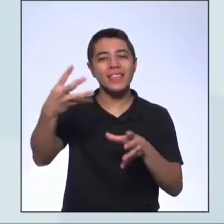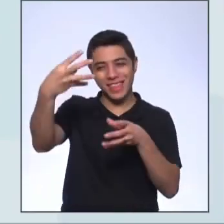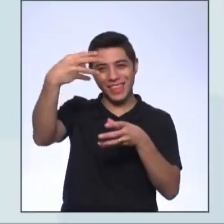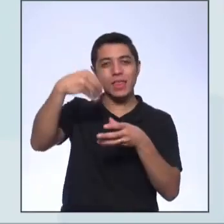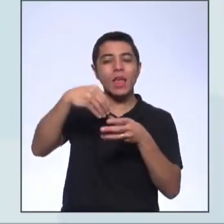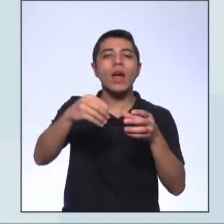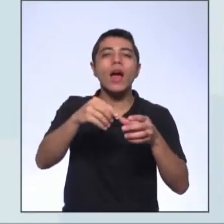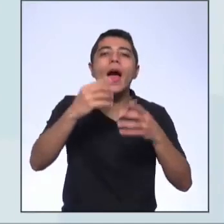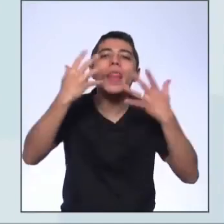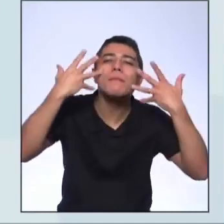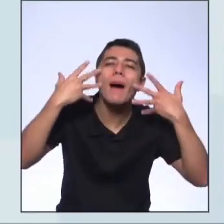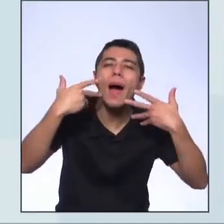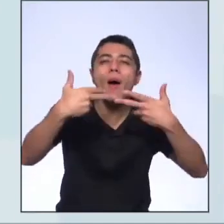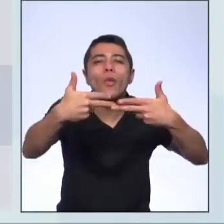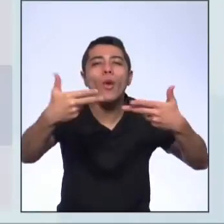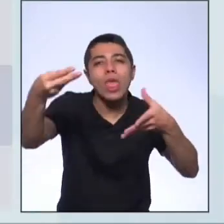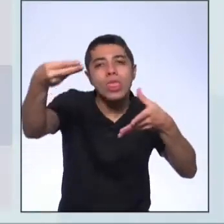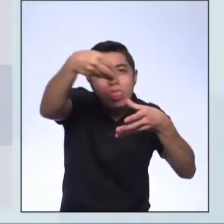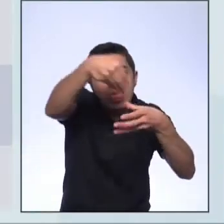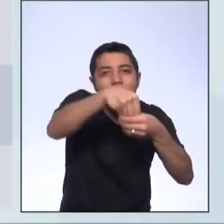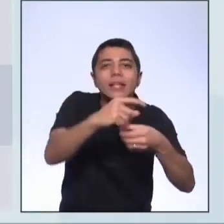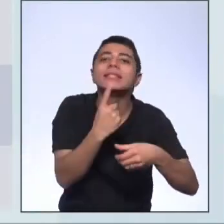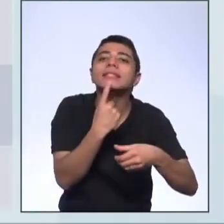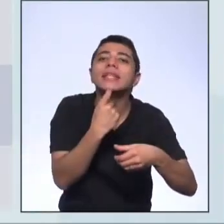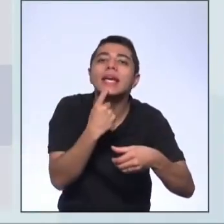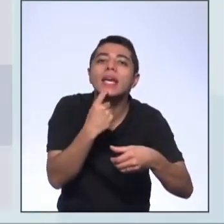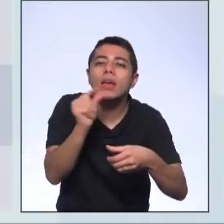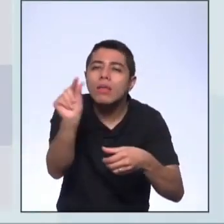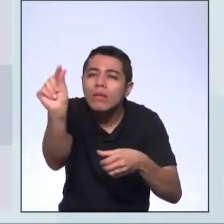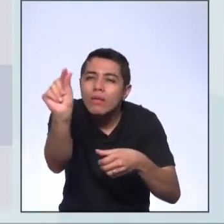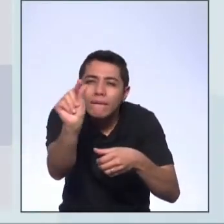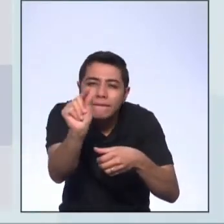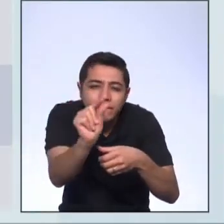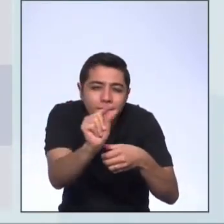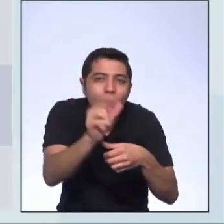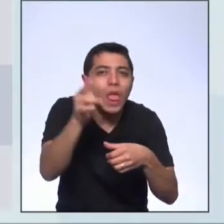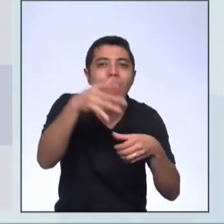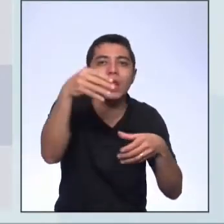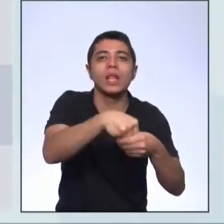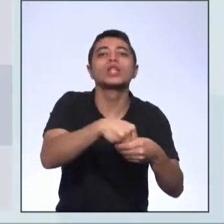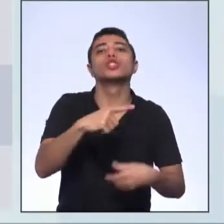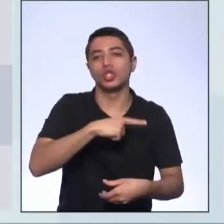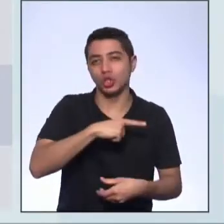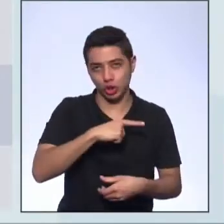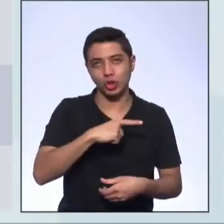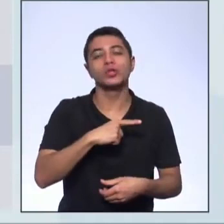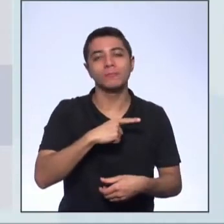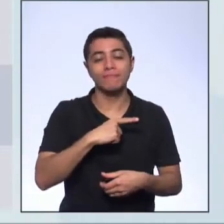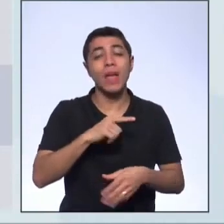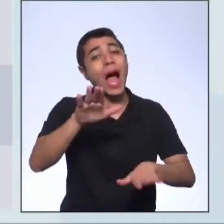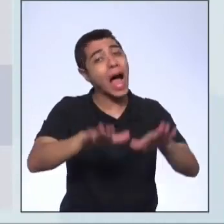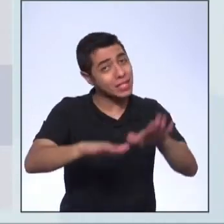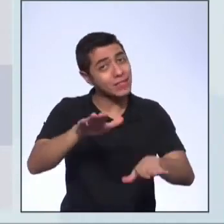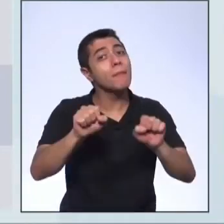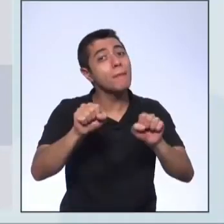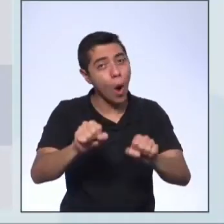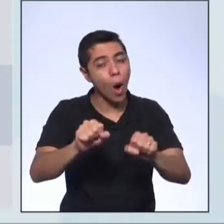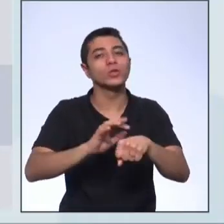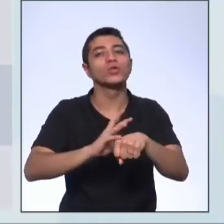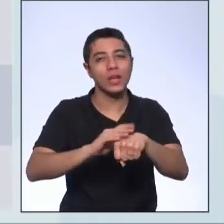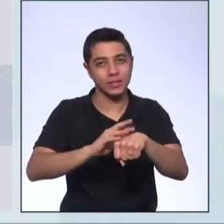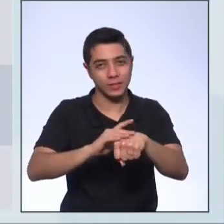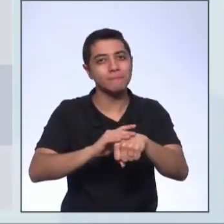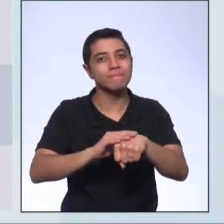digestório de diversos animais, ok? Então, aqui a gente tem algumas doenças, tá? Inclusive, fica aí